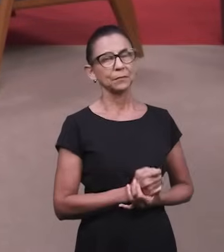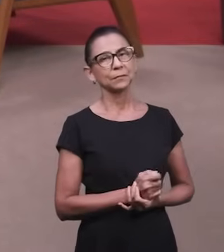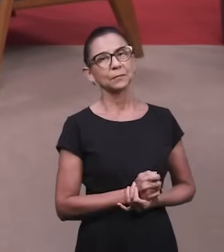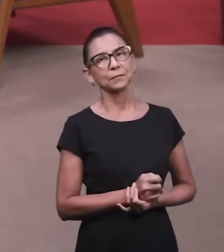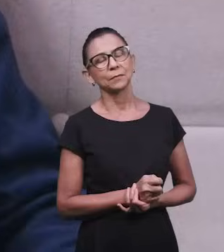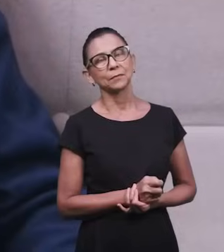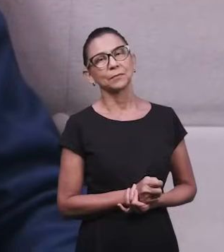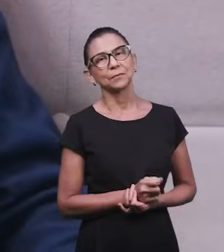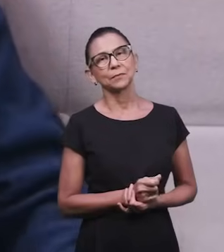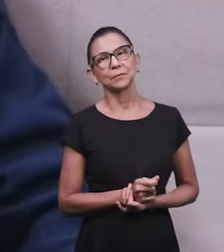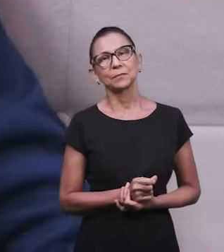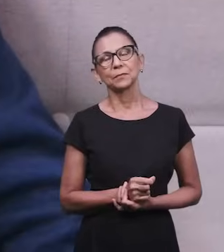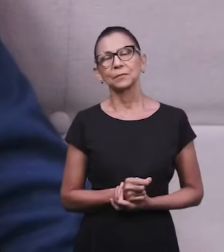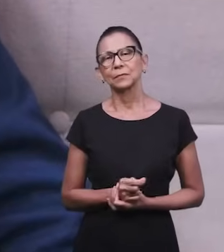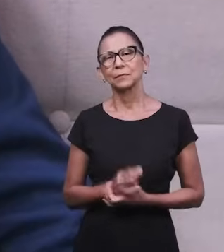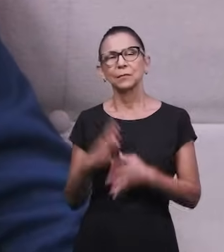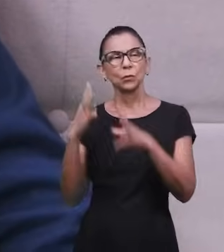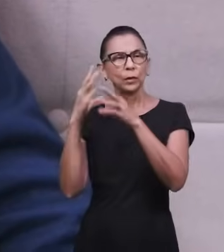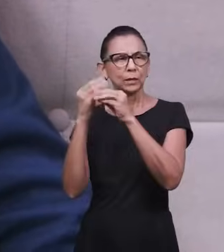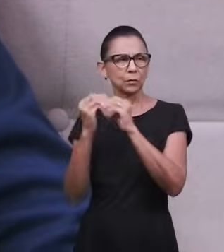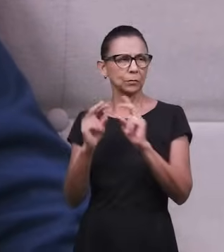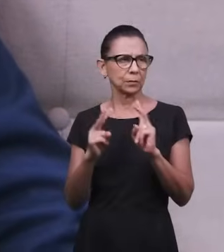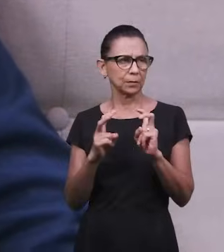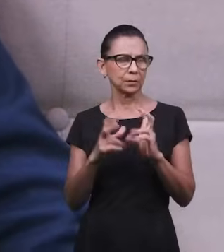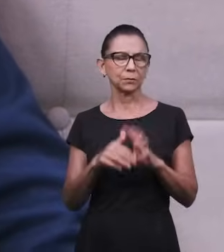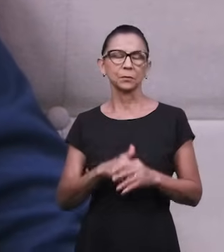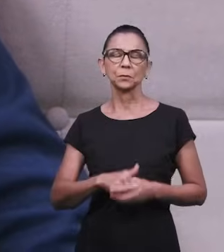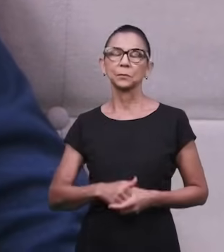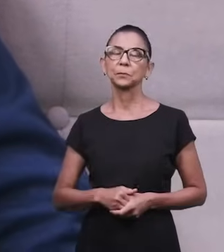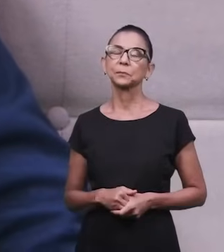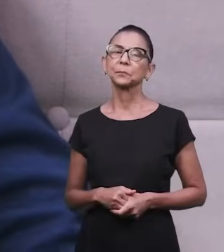assistindo. Queridos, Deus Pai